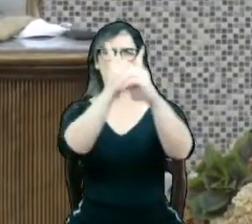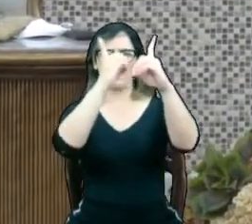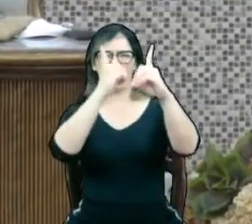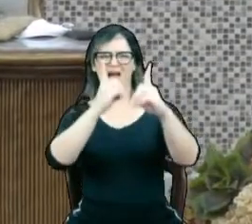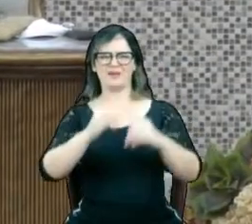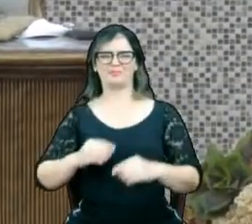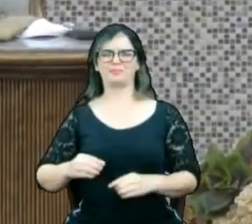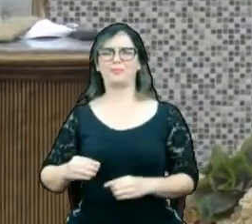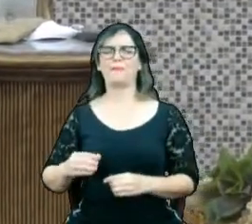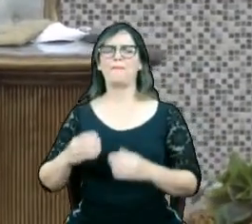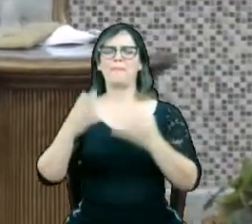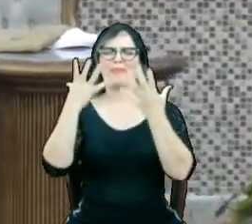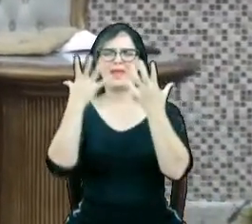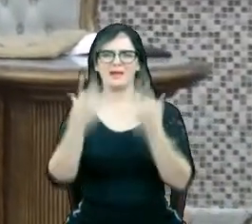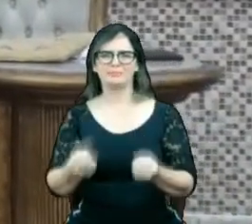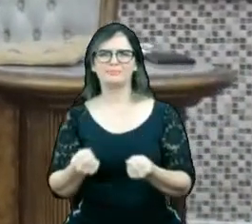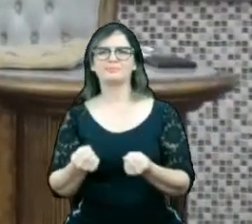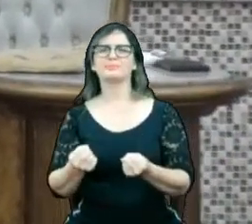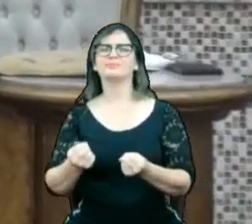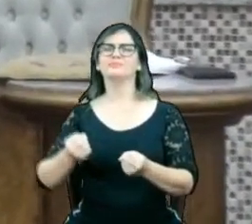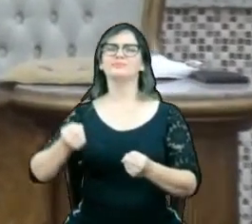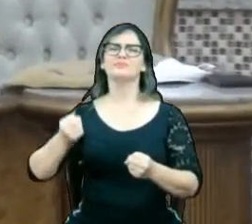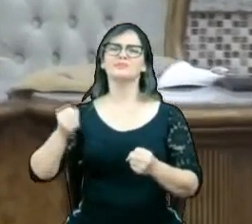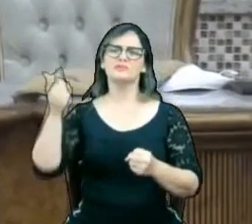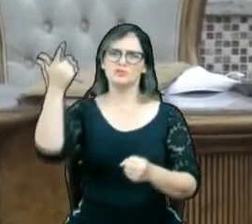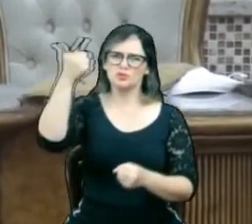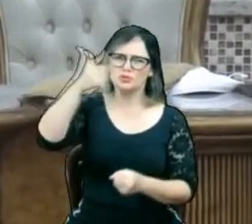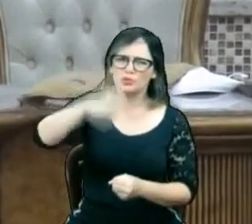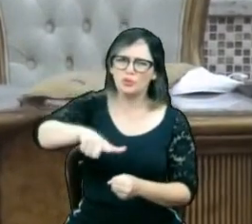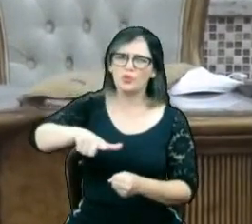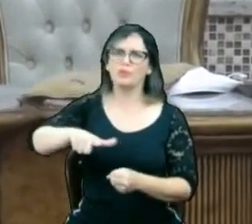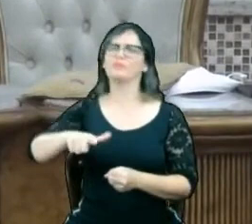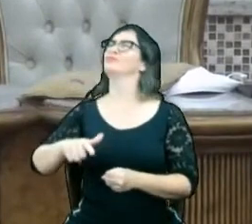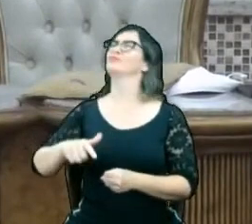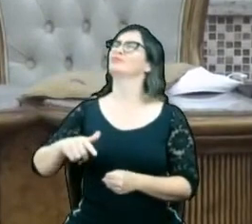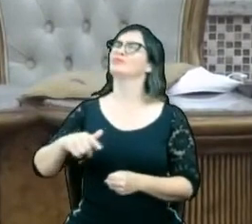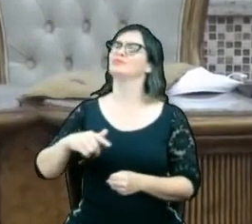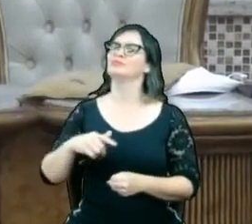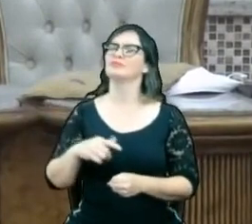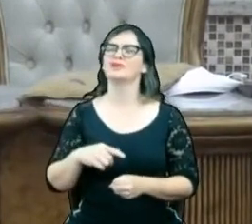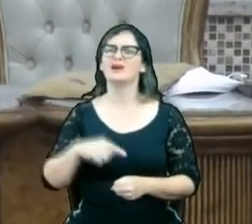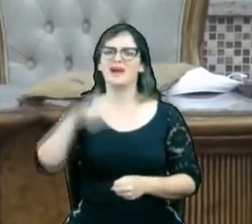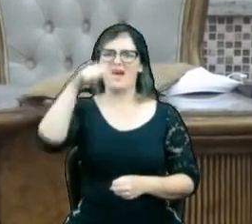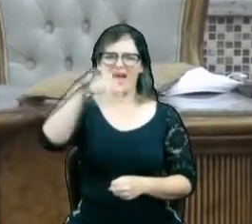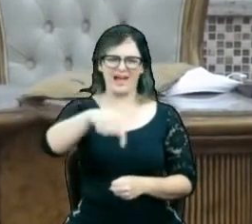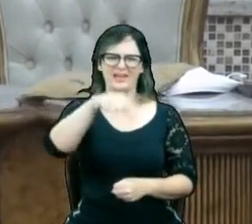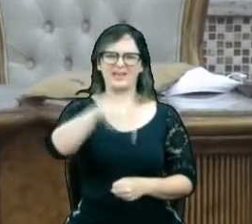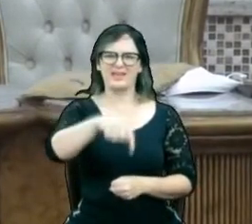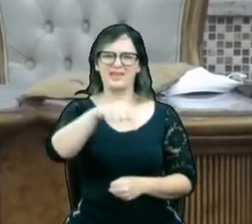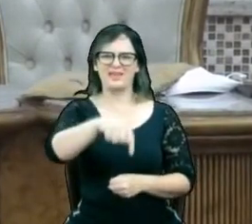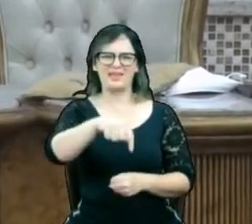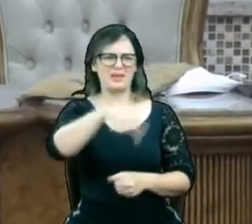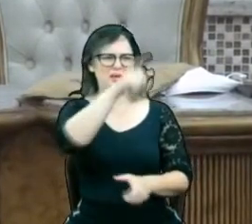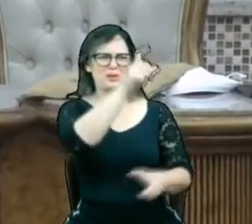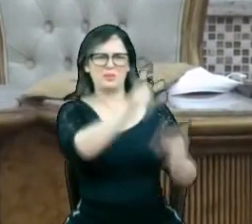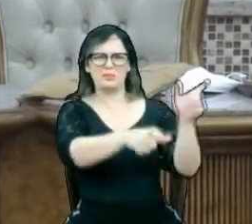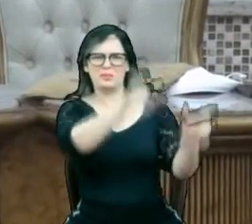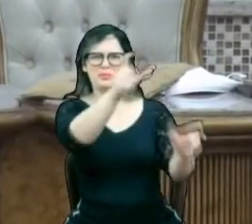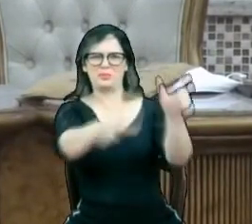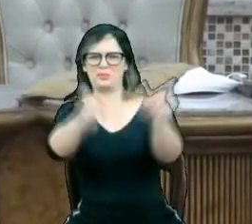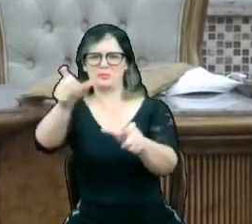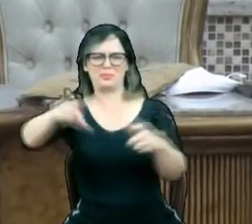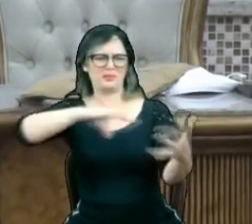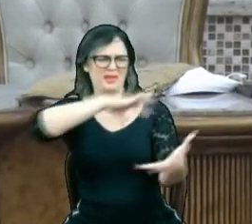força nós estamos caminhando para Jerusalém celestial mundo não nos encanta Deus